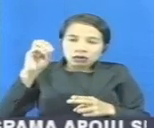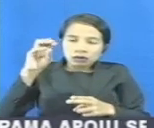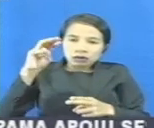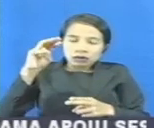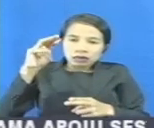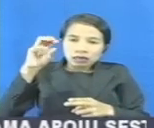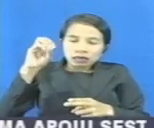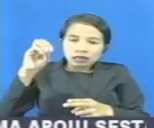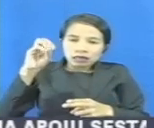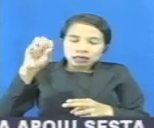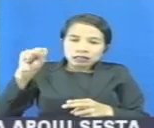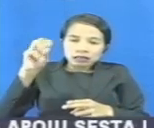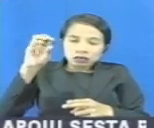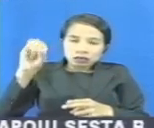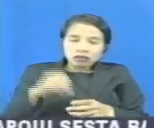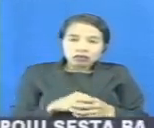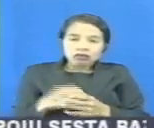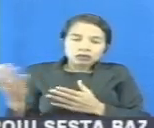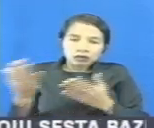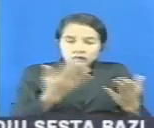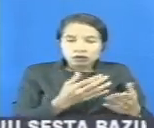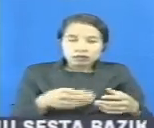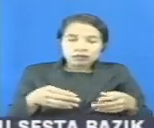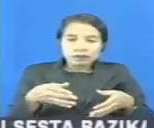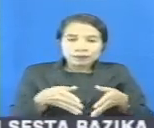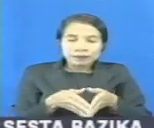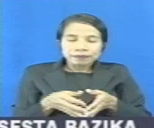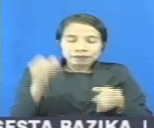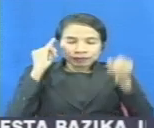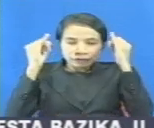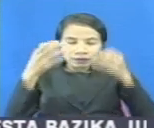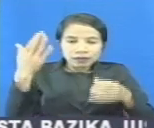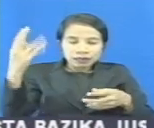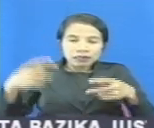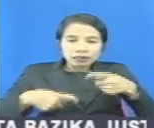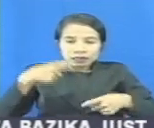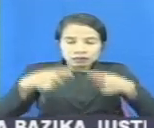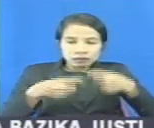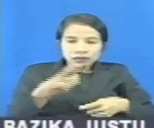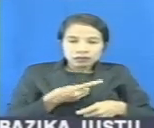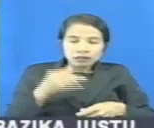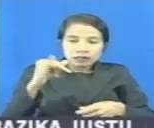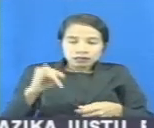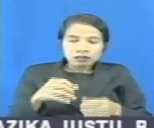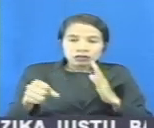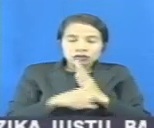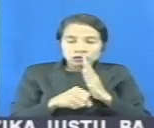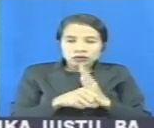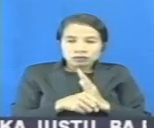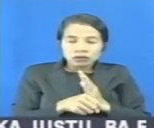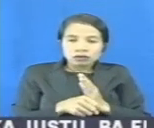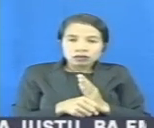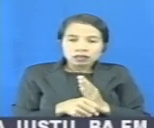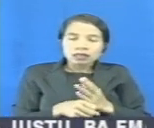situ nulo recém rua, molok submete baia primeiro interrogatório e a tribunal distrital dele. Suspeito hirakne